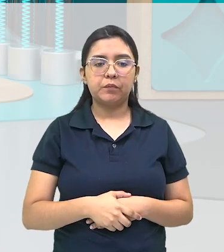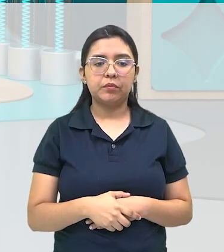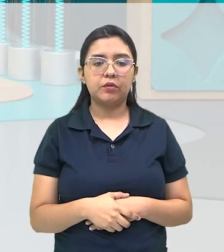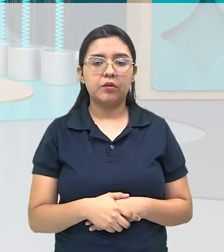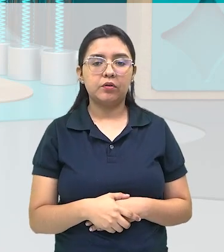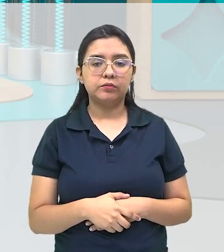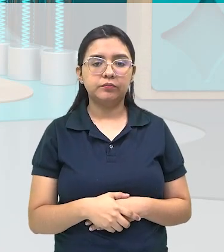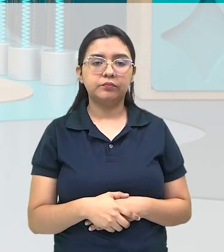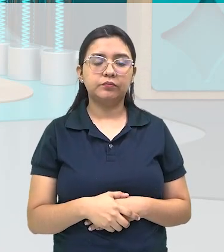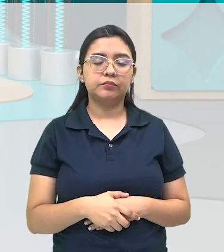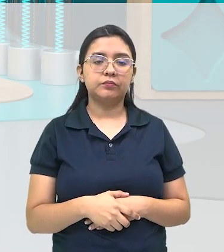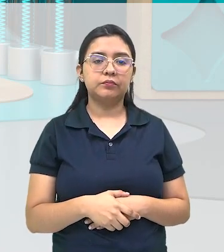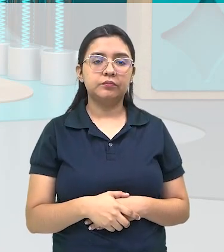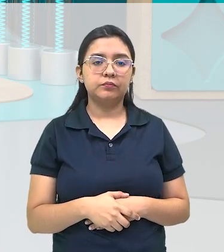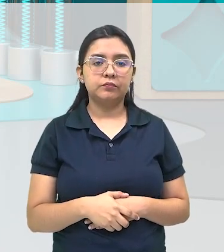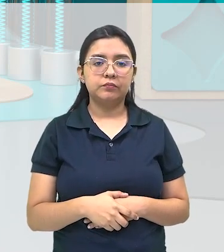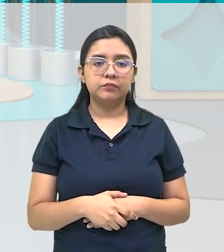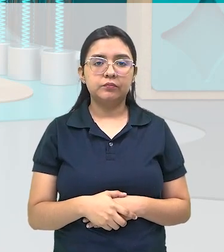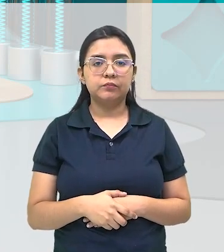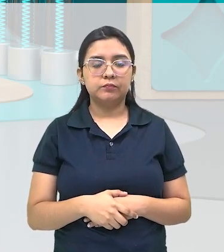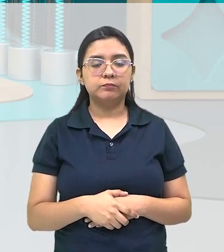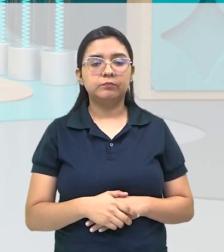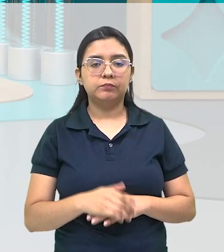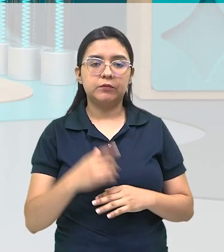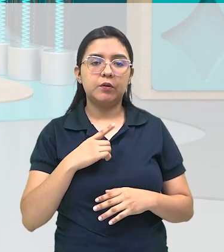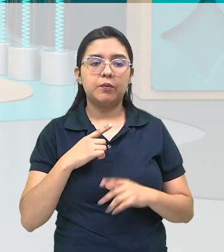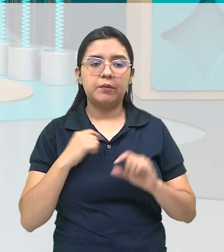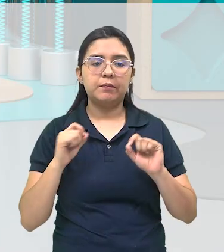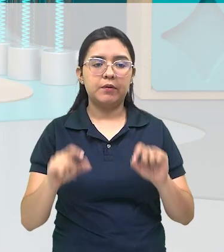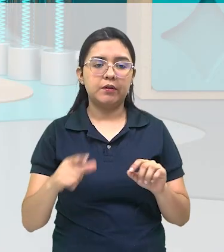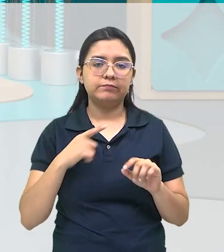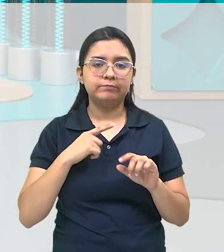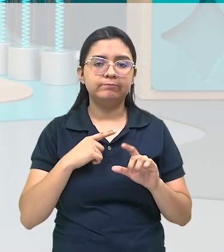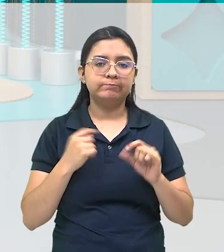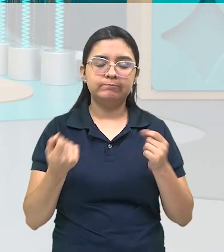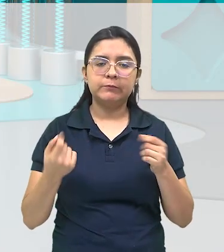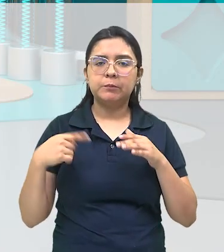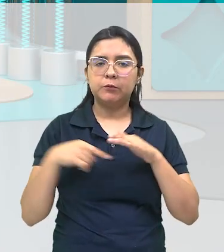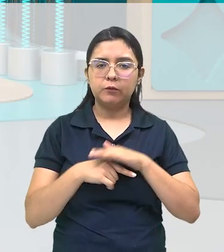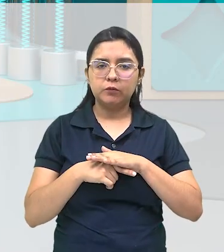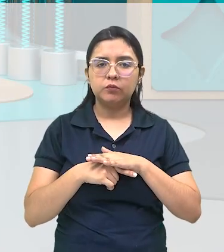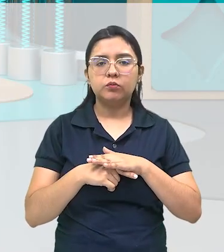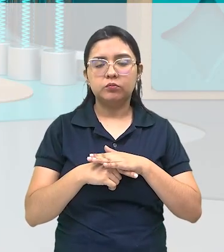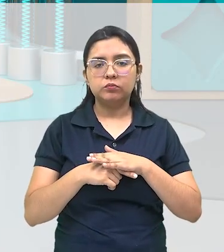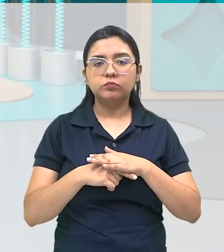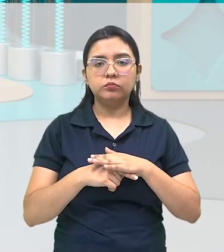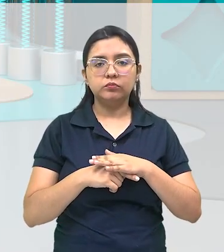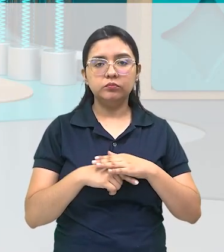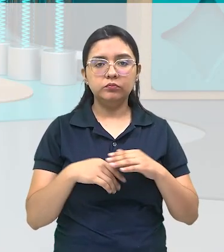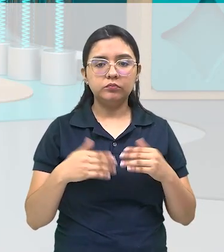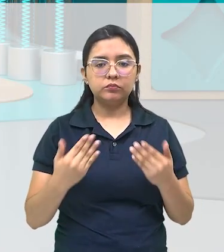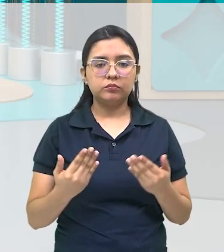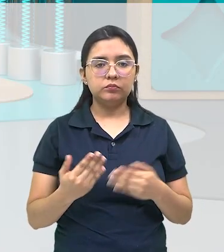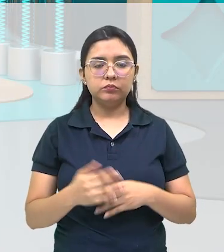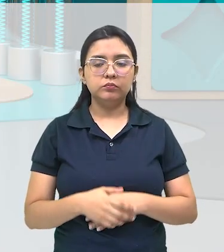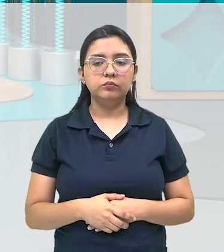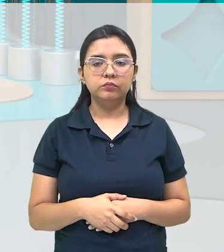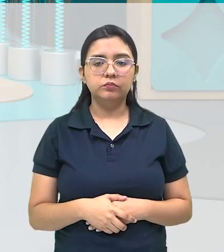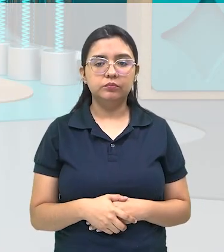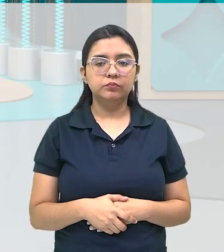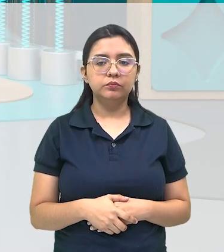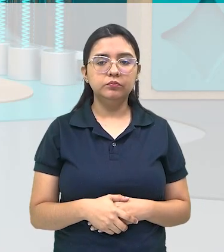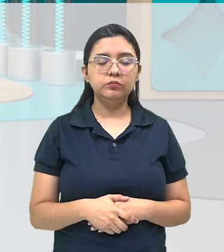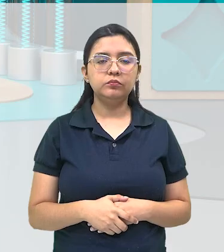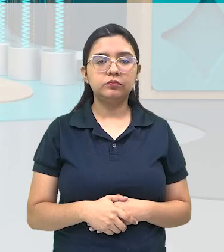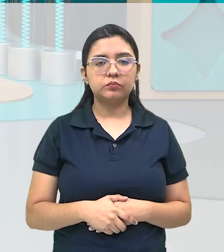e jogo ele. É muito mais profundo do que isso. Se torna, na verdade, no sentido de